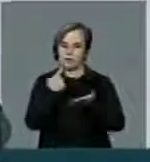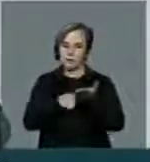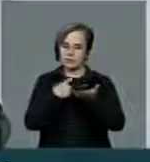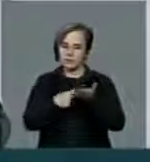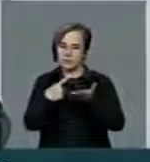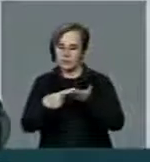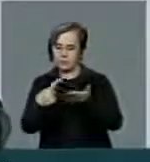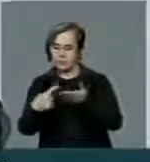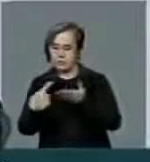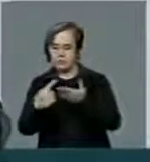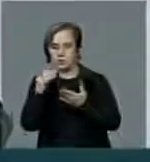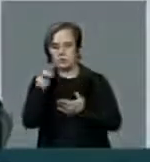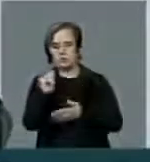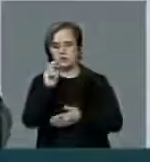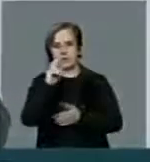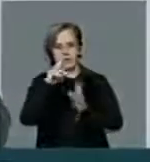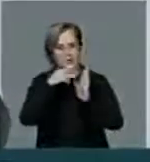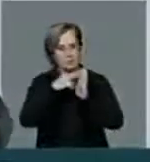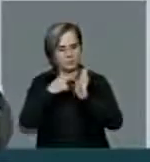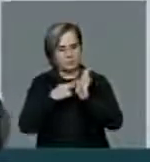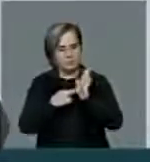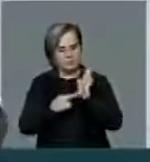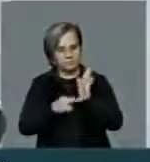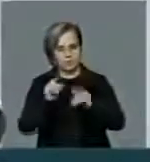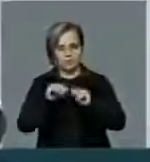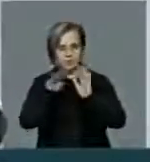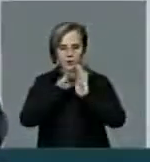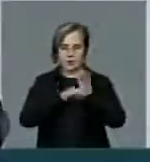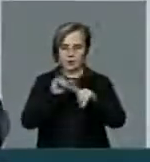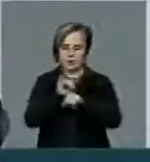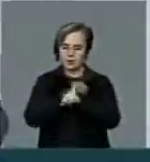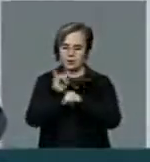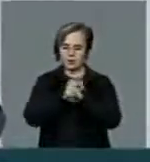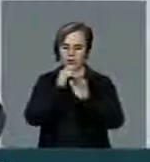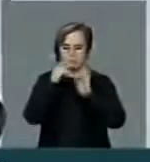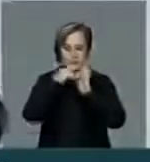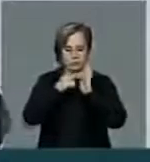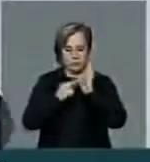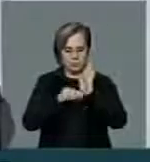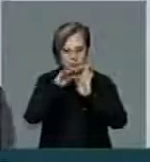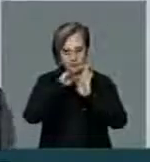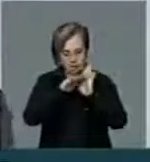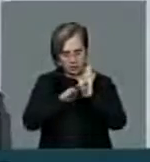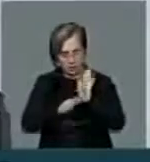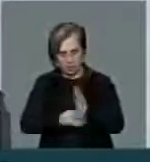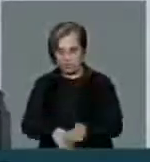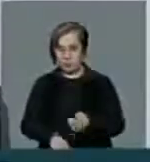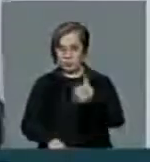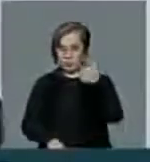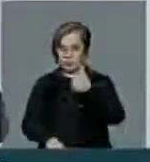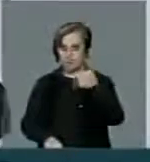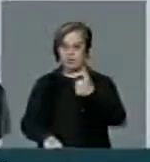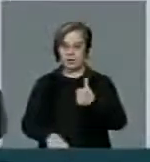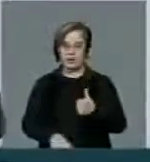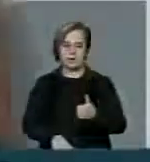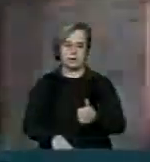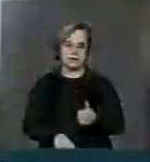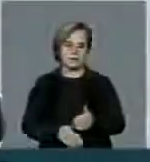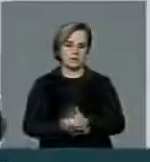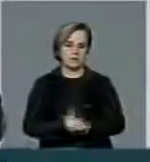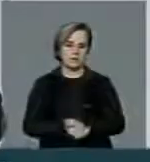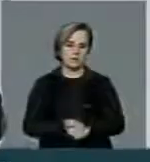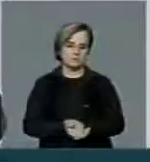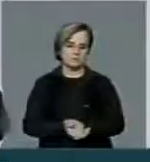CAR. O que compreende a estruturação do CAR? Tá? Então, a primeira coisa que compreende a estruturação do CAR